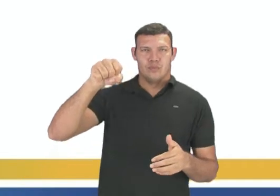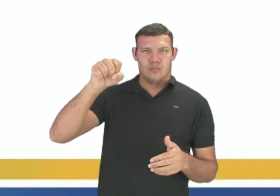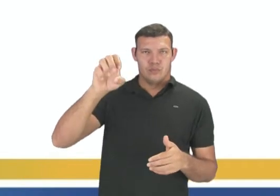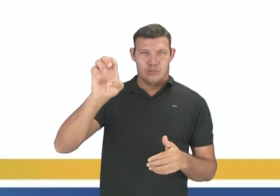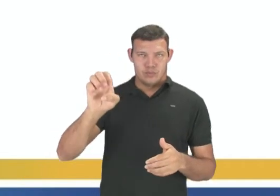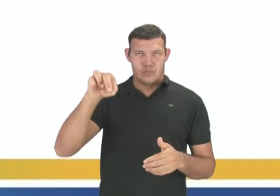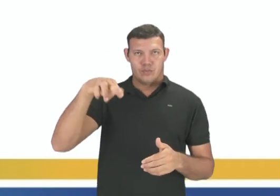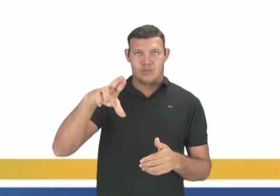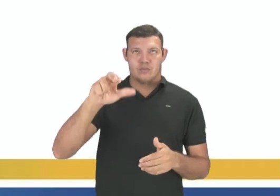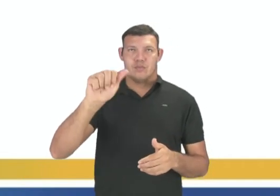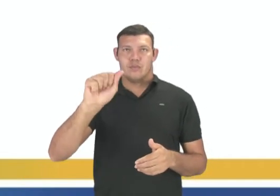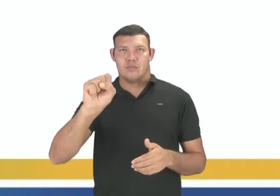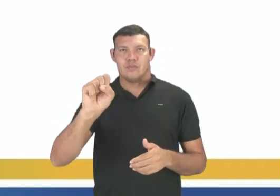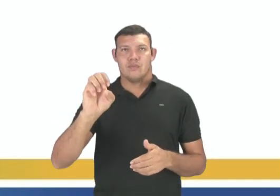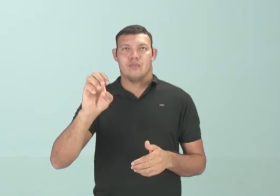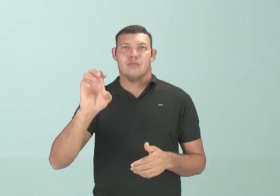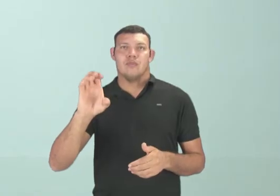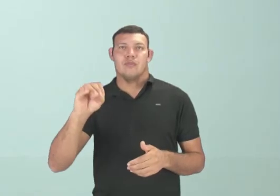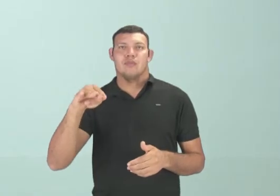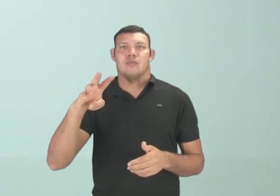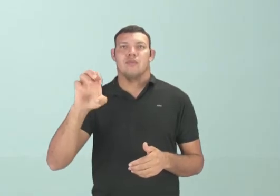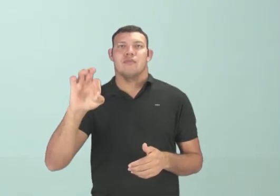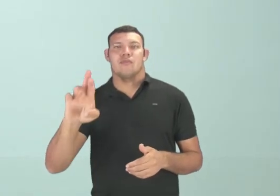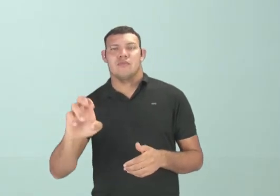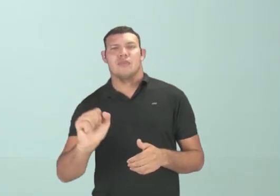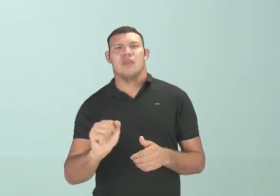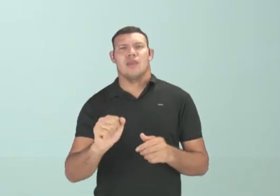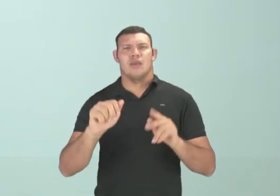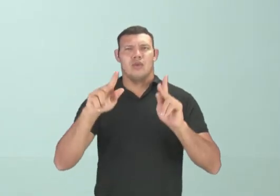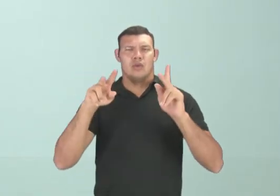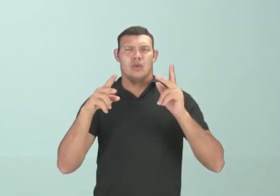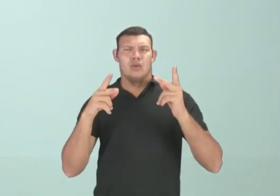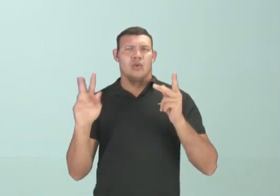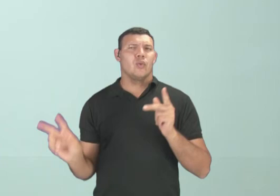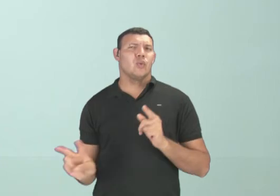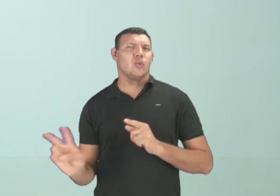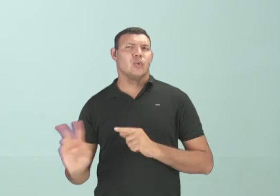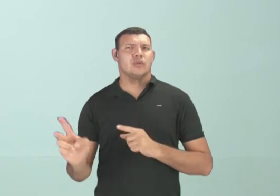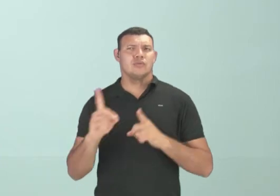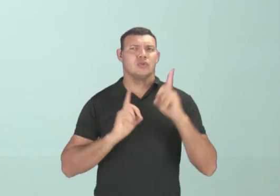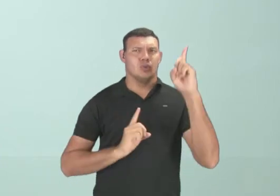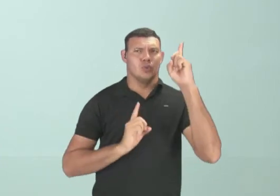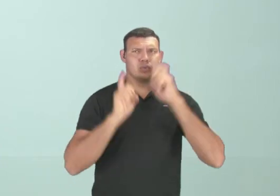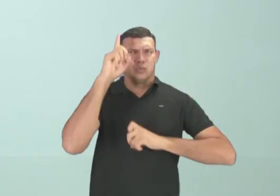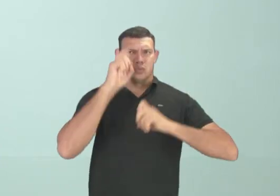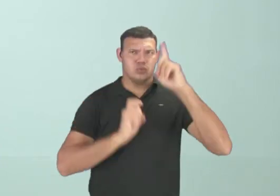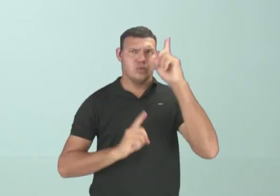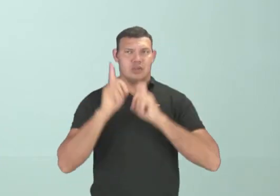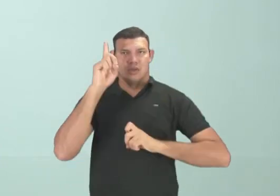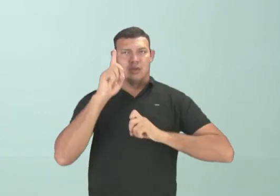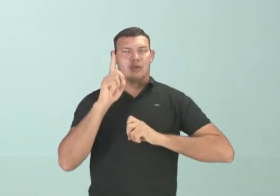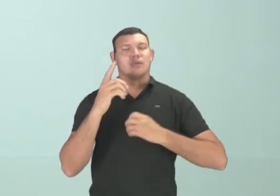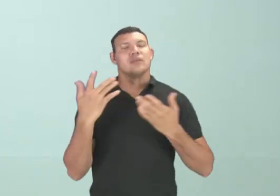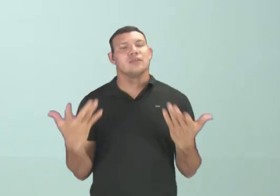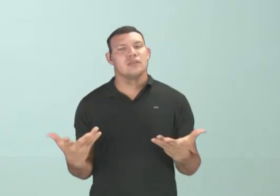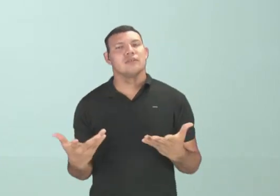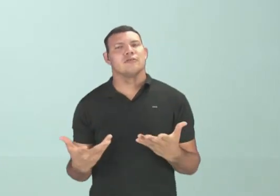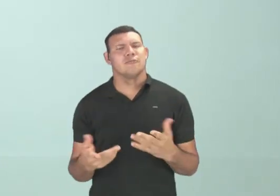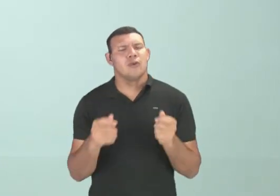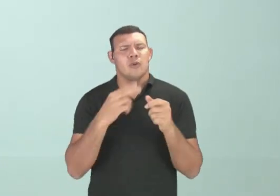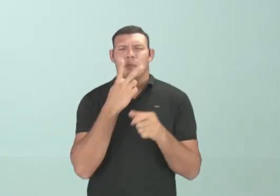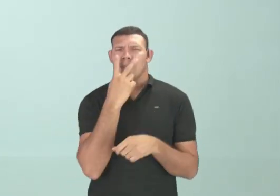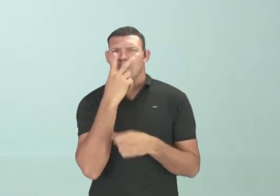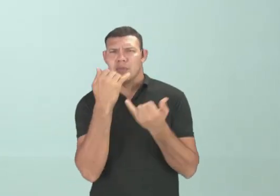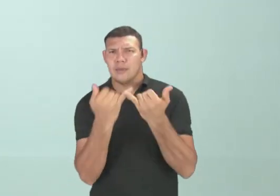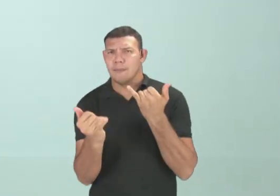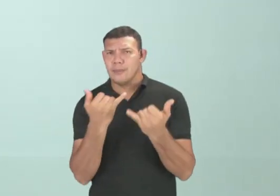ali a expressão. A partir desse momento, as arquiteturas elas vinham com mais expressão, com mais feição, parecida